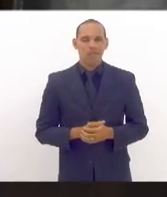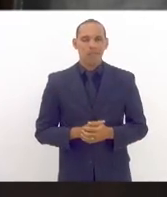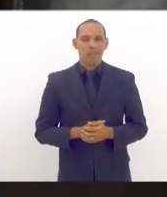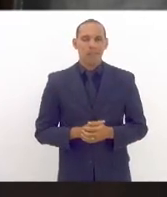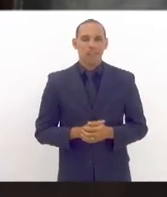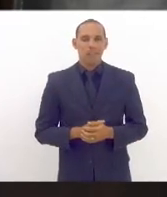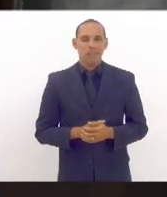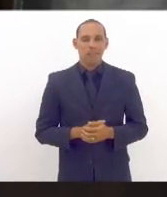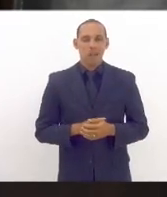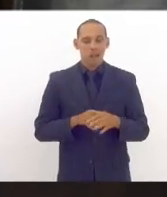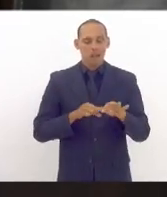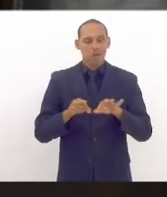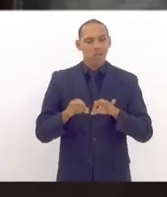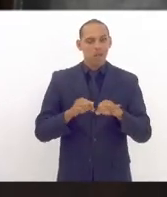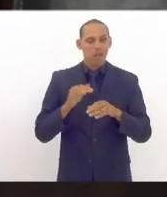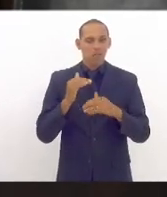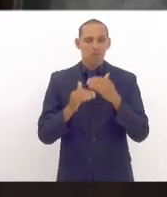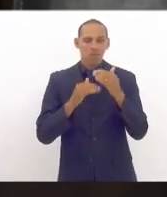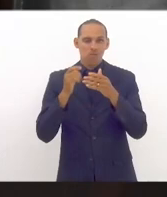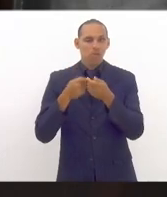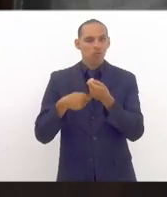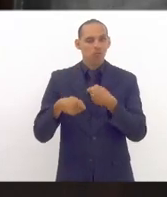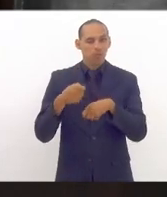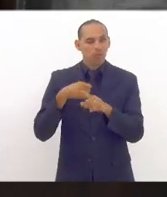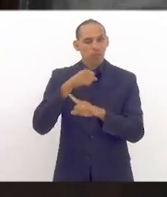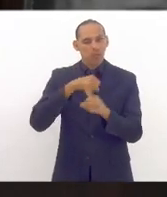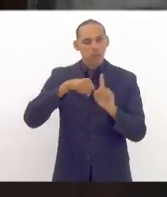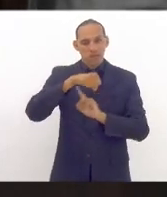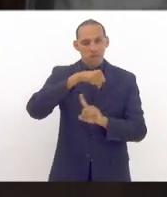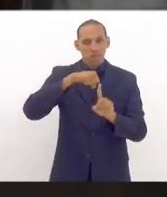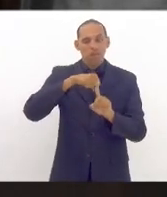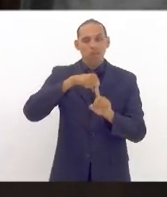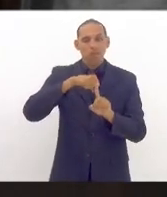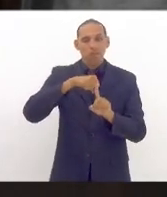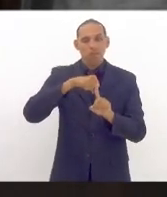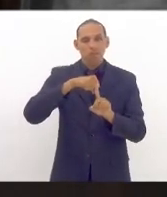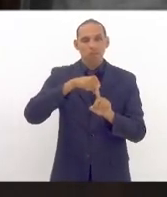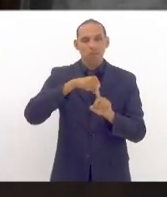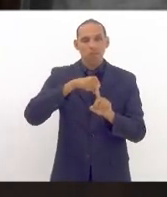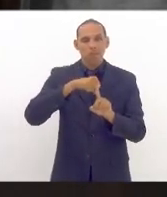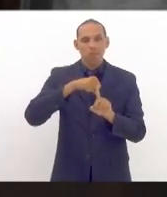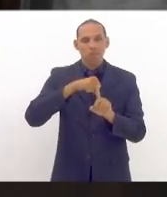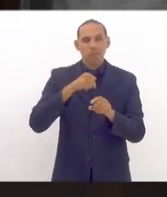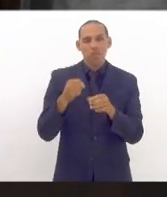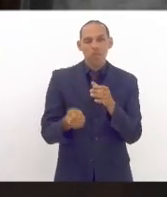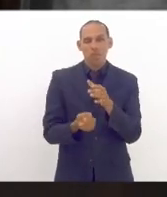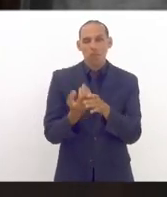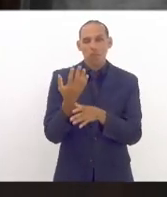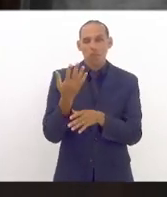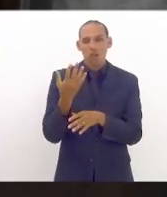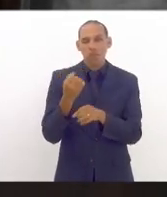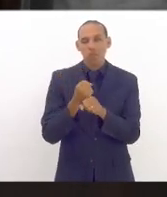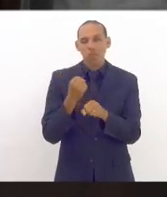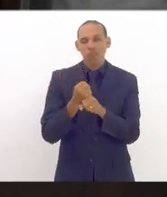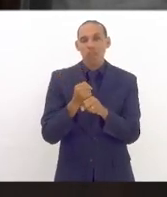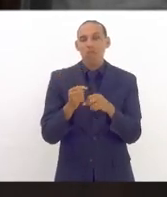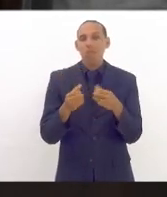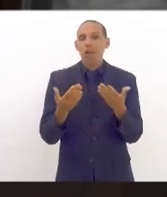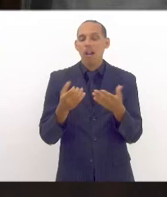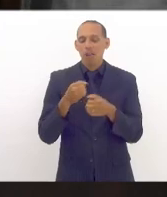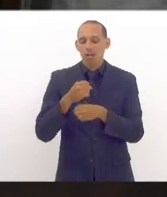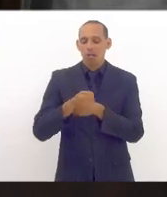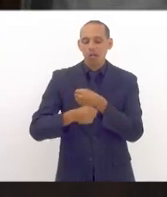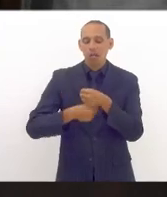o plano de desenvolvimento econômico e social seja construído no ano de